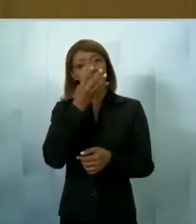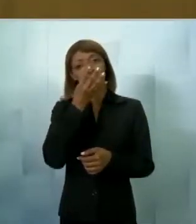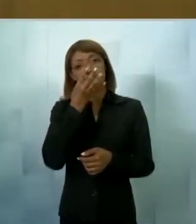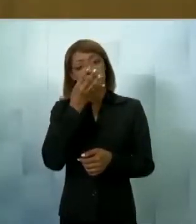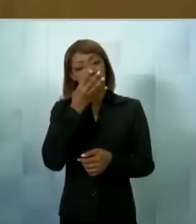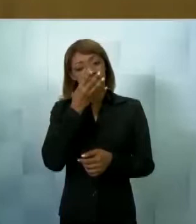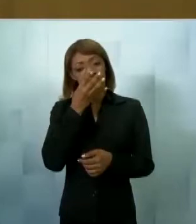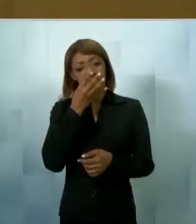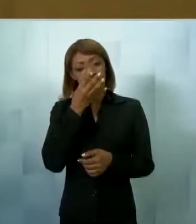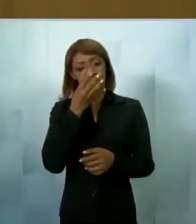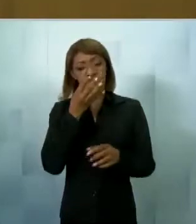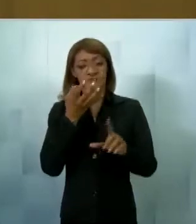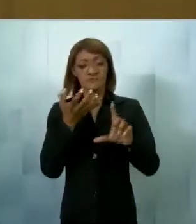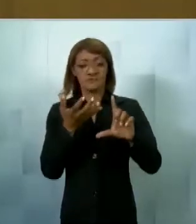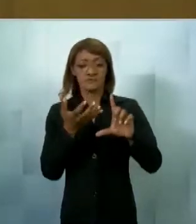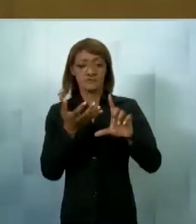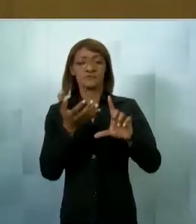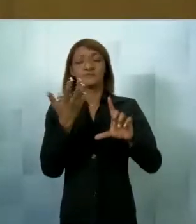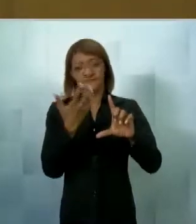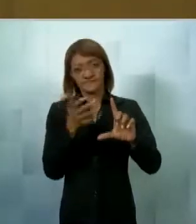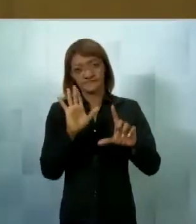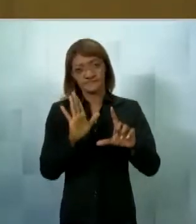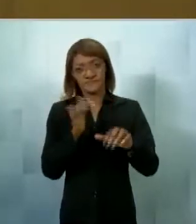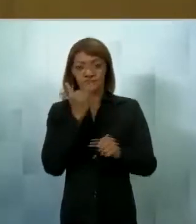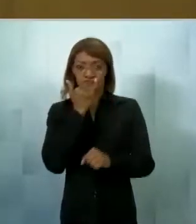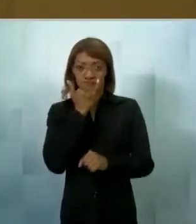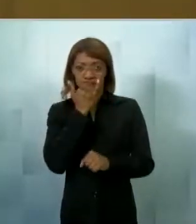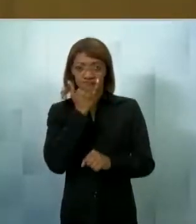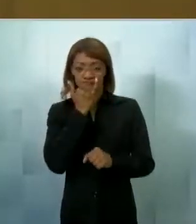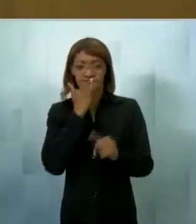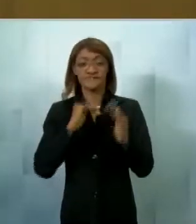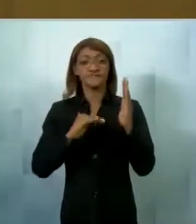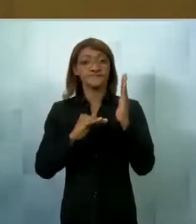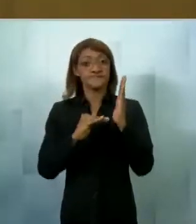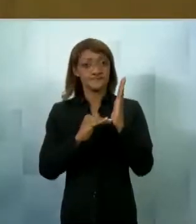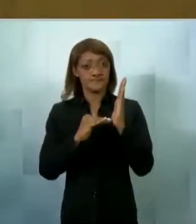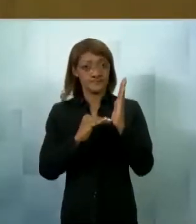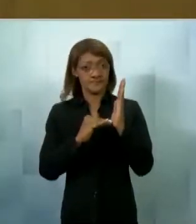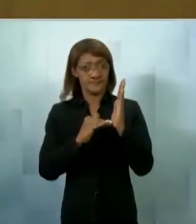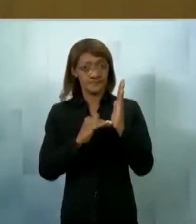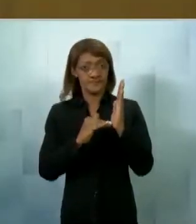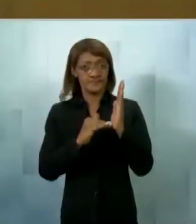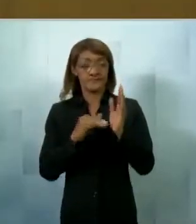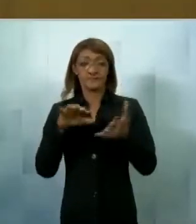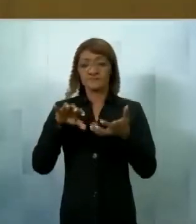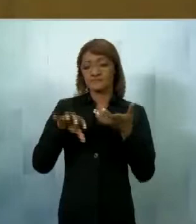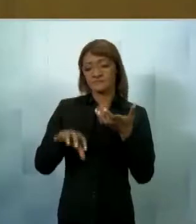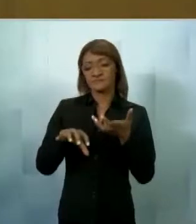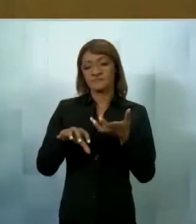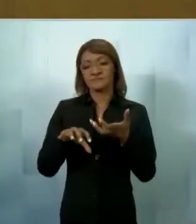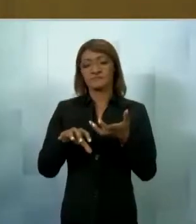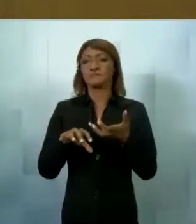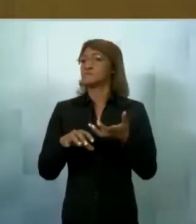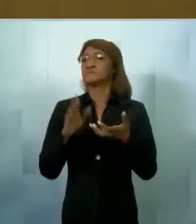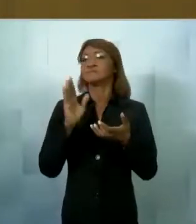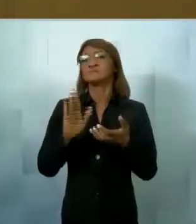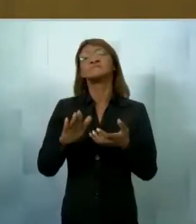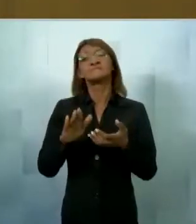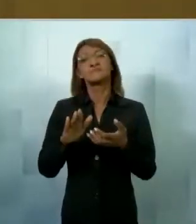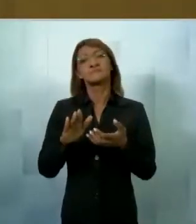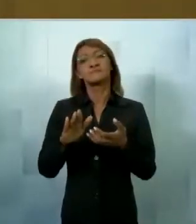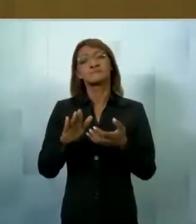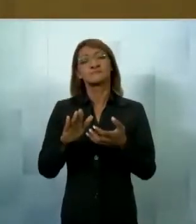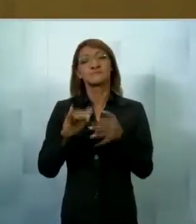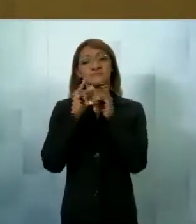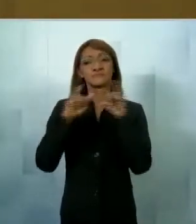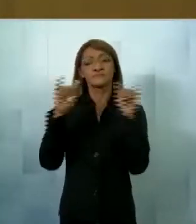Câmara, eu me refiro a Brasília, à Câmara dos Deputados e ao Senado Federal, ouvi pronunciamento de